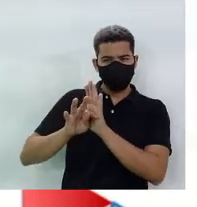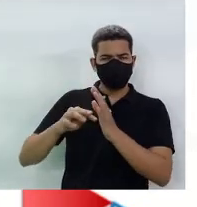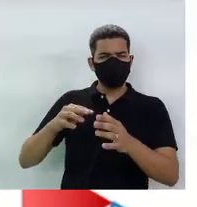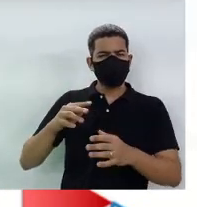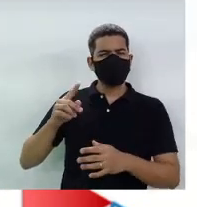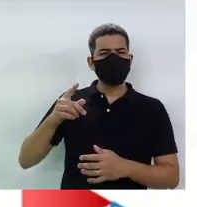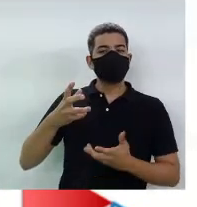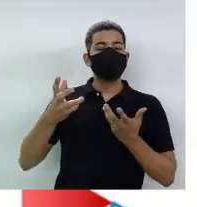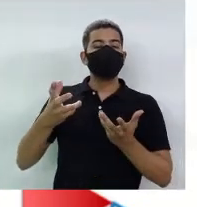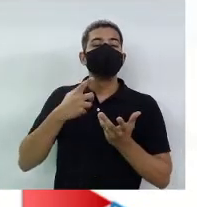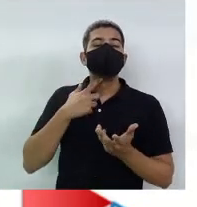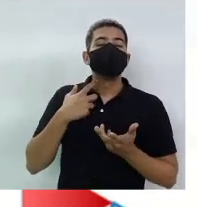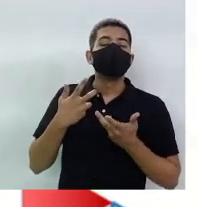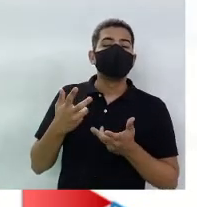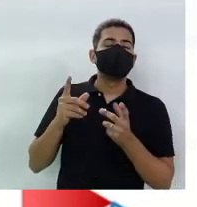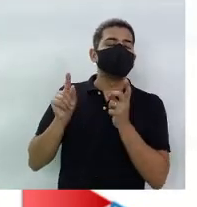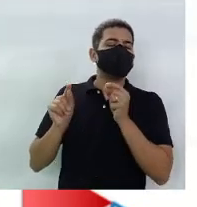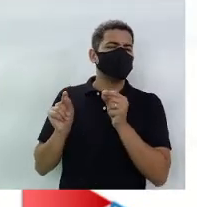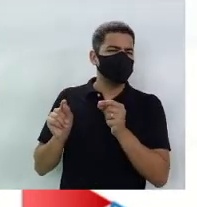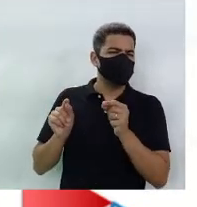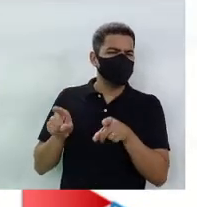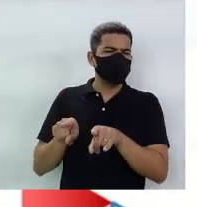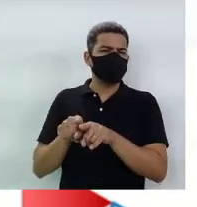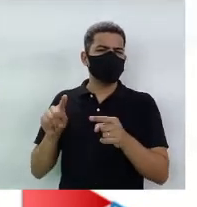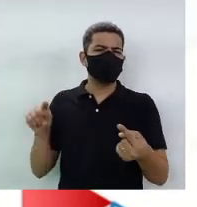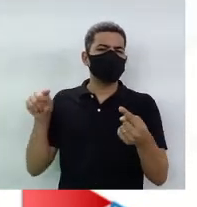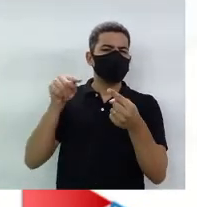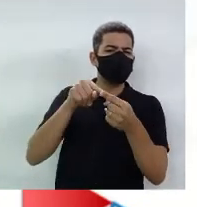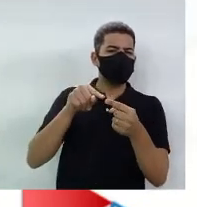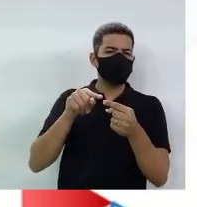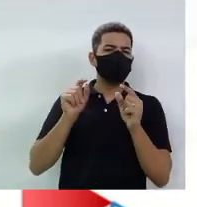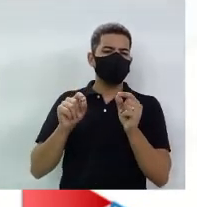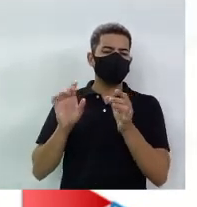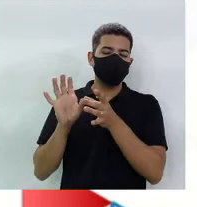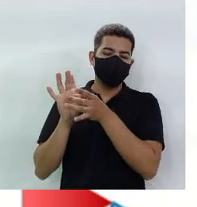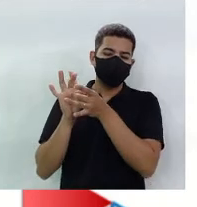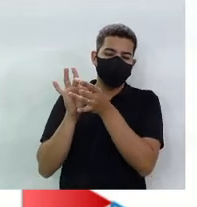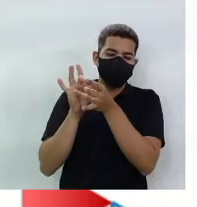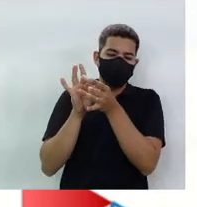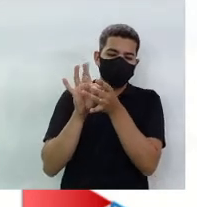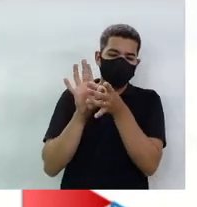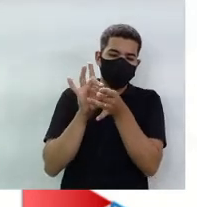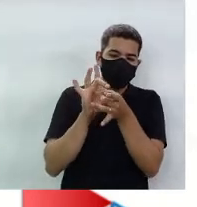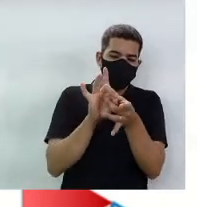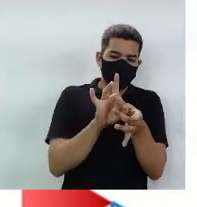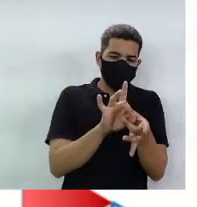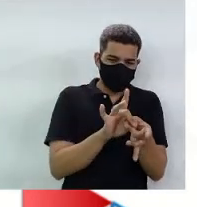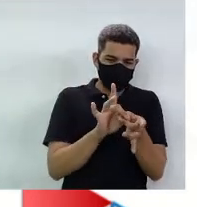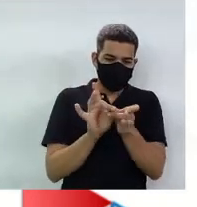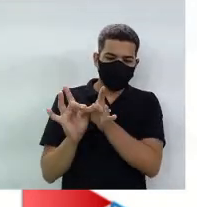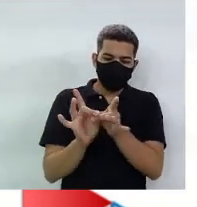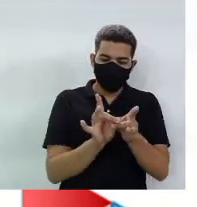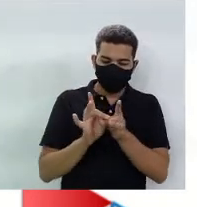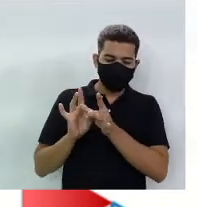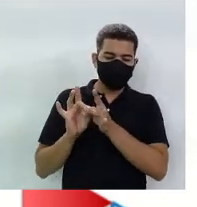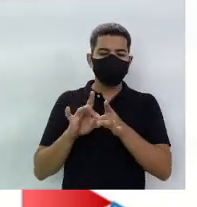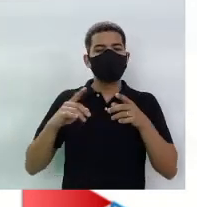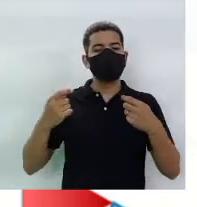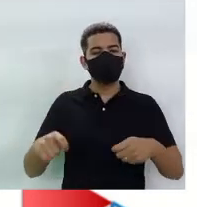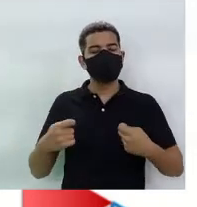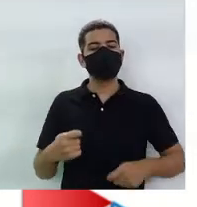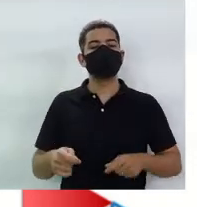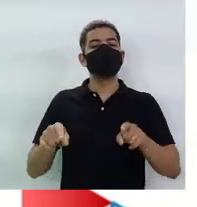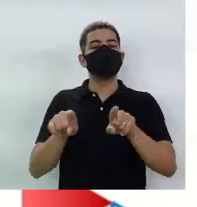do contexto. Um texto, ele é irrepetível, pois ainda que seja o mesmo ou